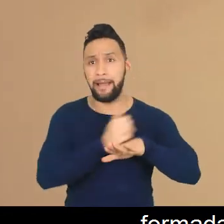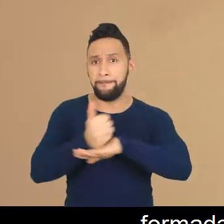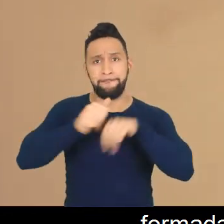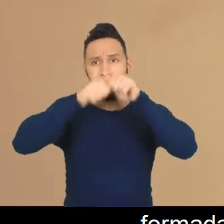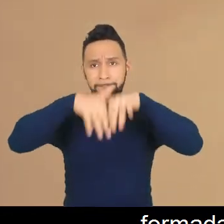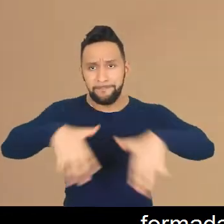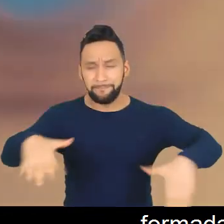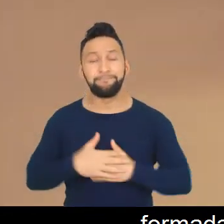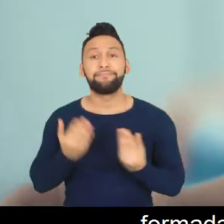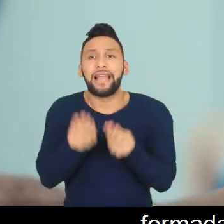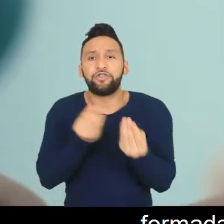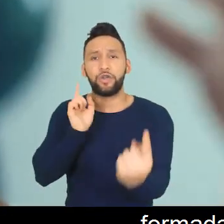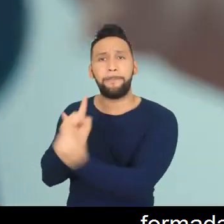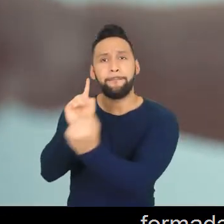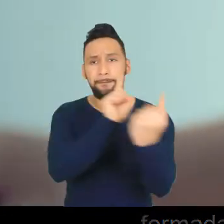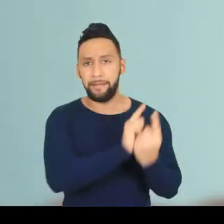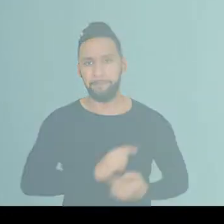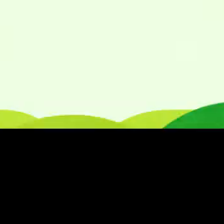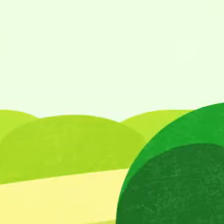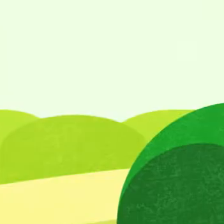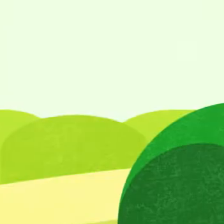ocupacionais e fonoaudiólogos.